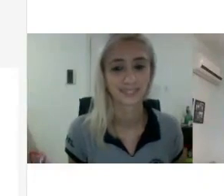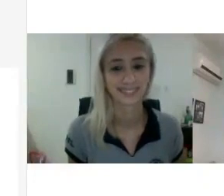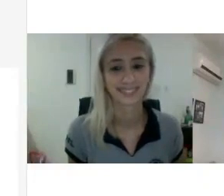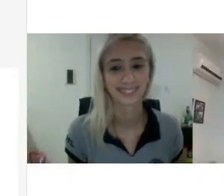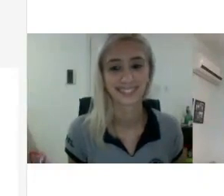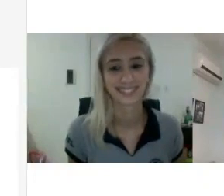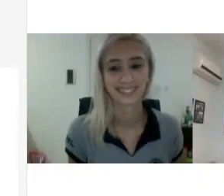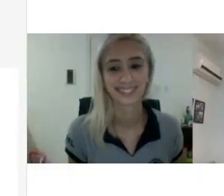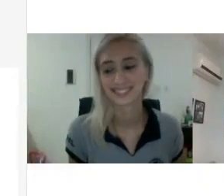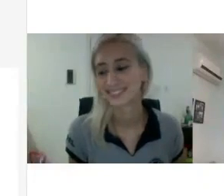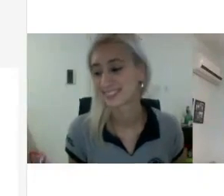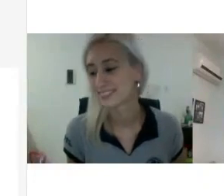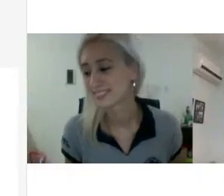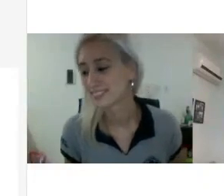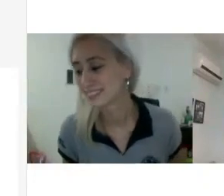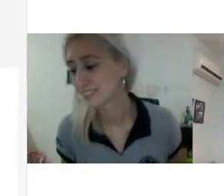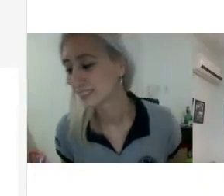eu encaminho.